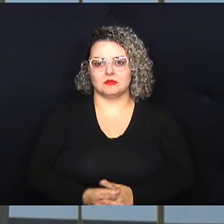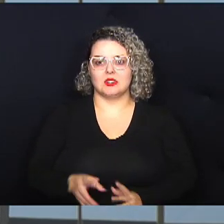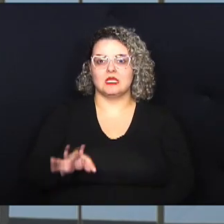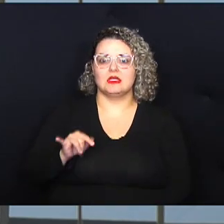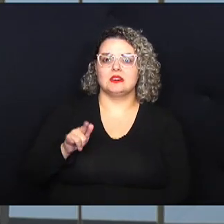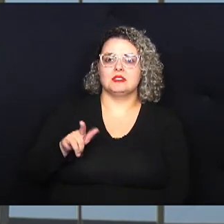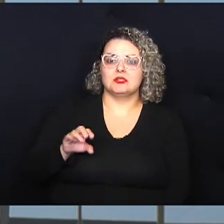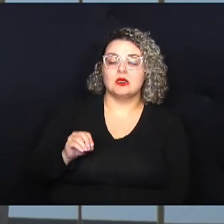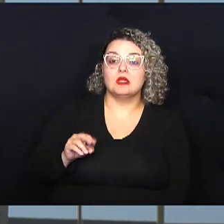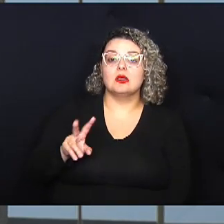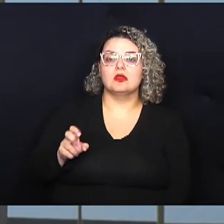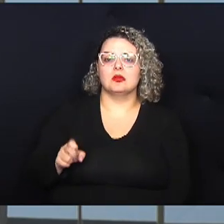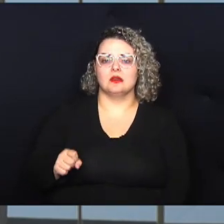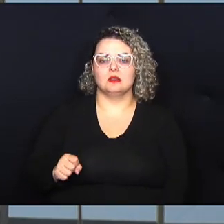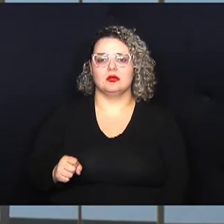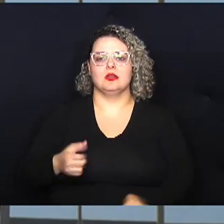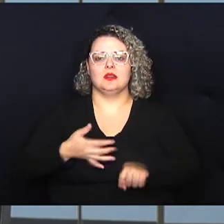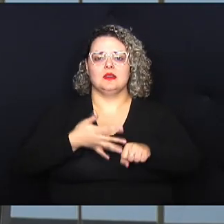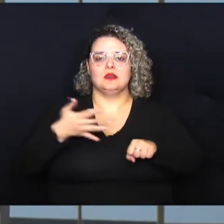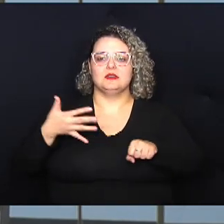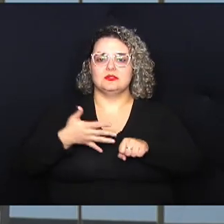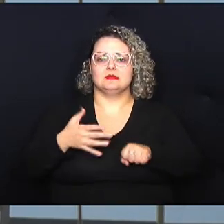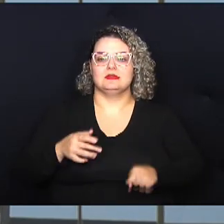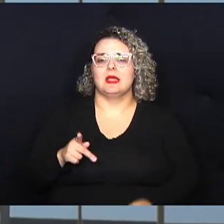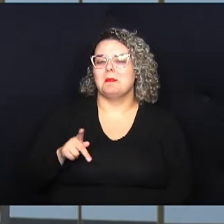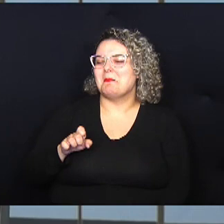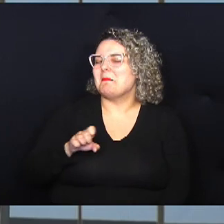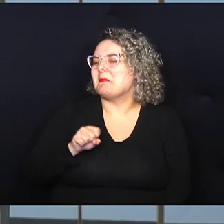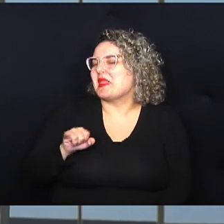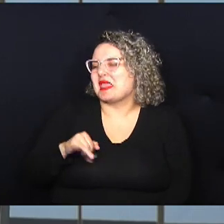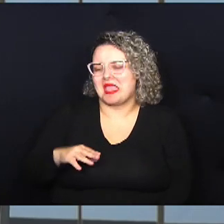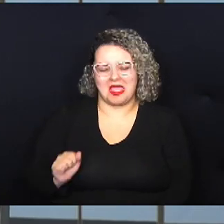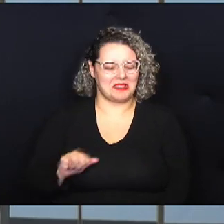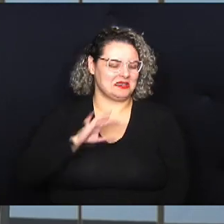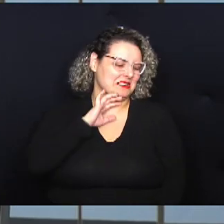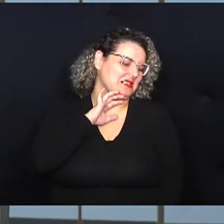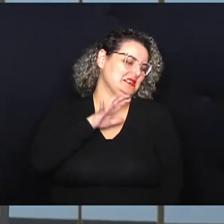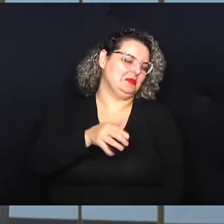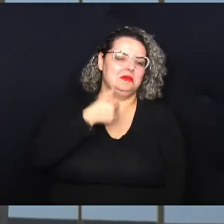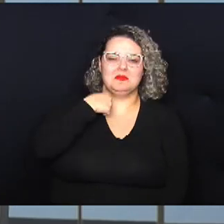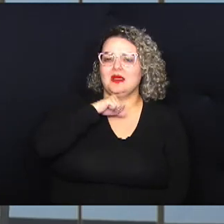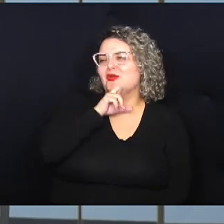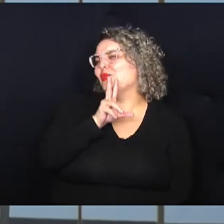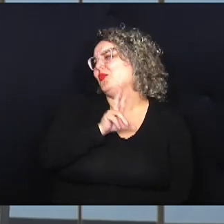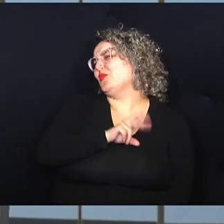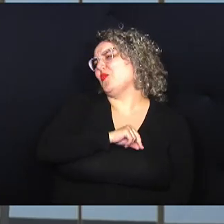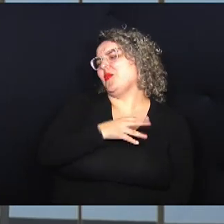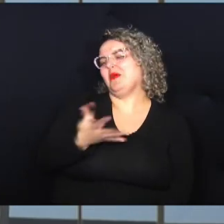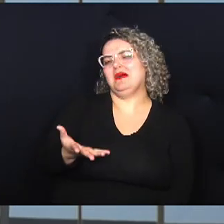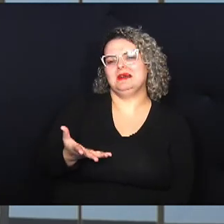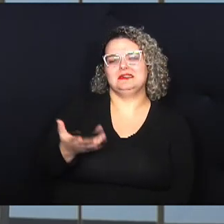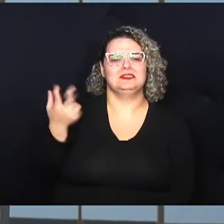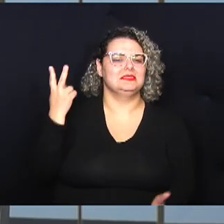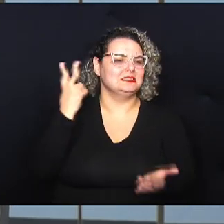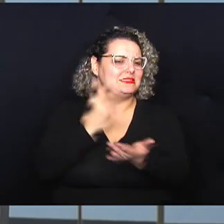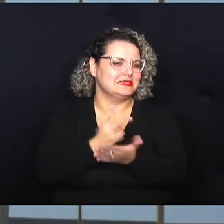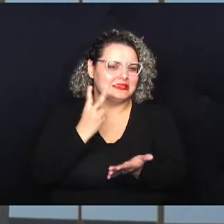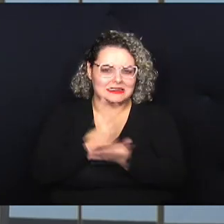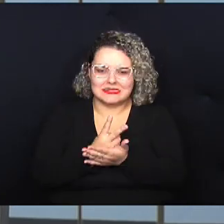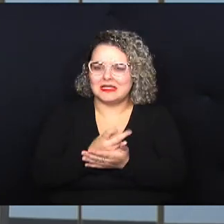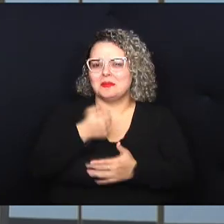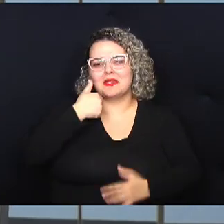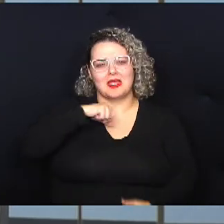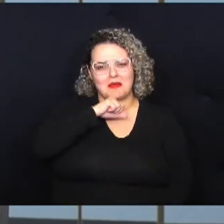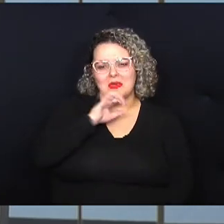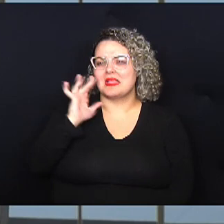lembrar? Síndrome da péssima mãe. Ah, fala sério. Síndrome... Achando sempre que é uma péssima mãe. Síndrome